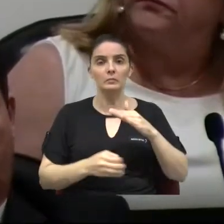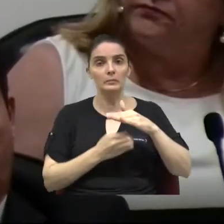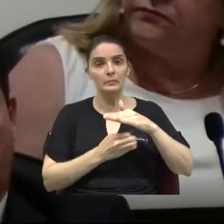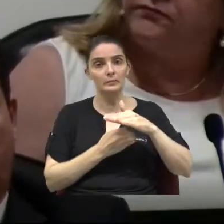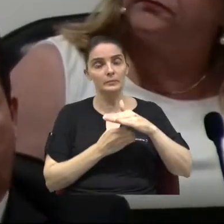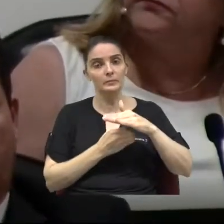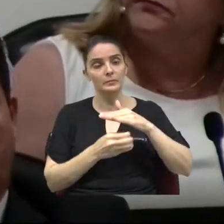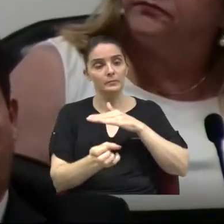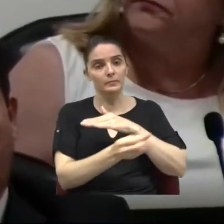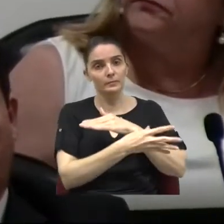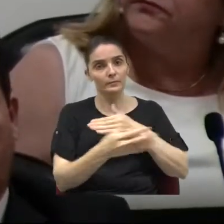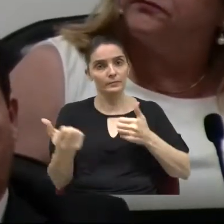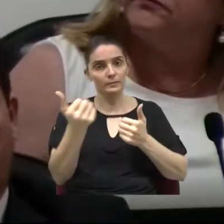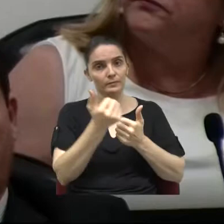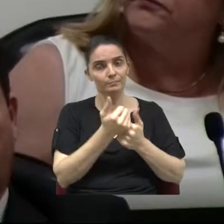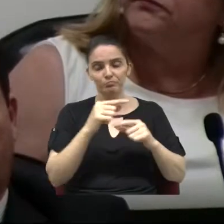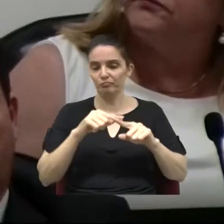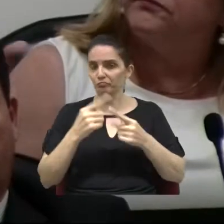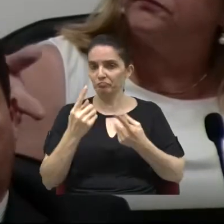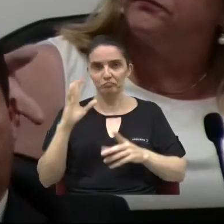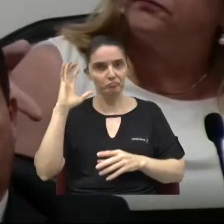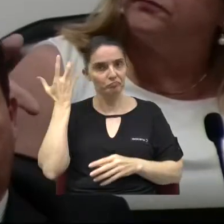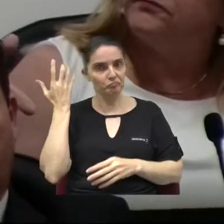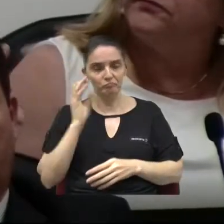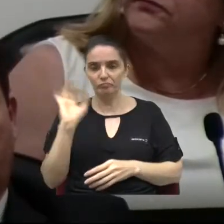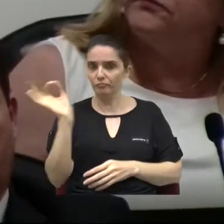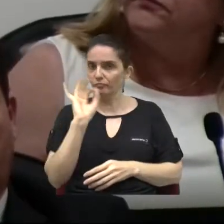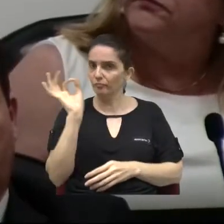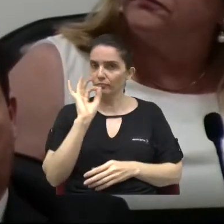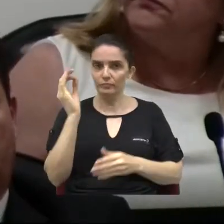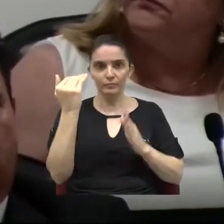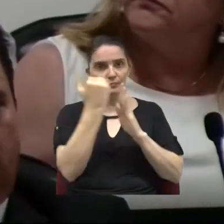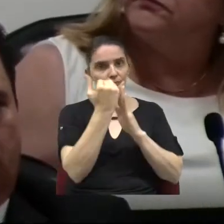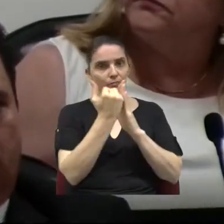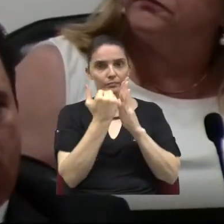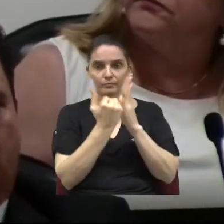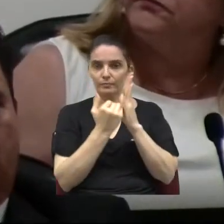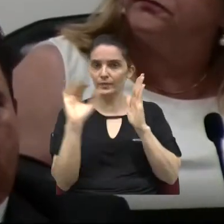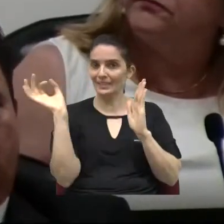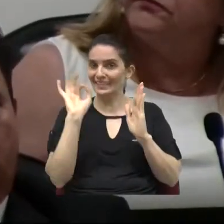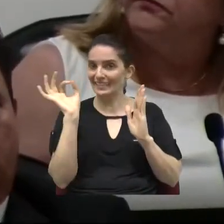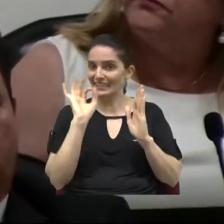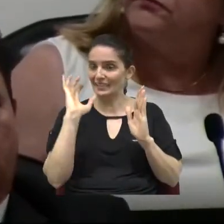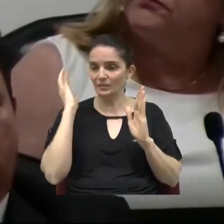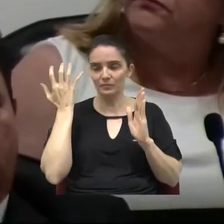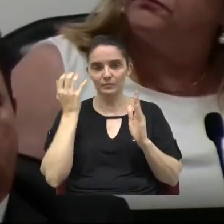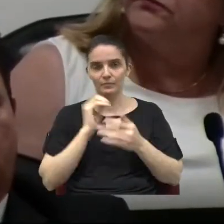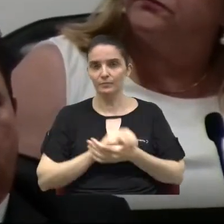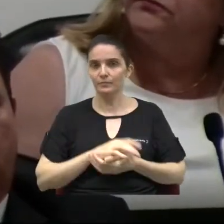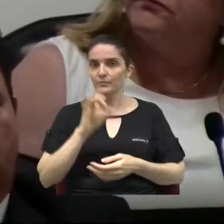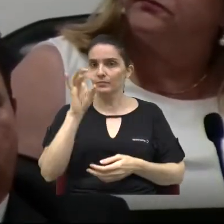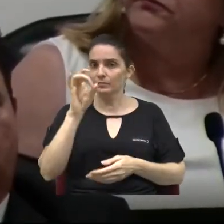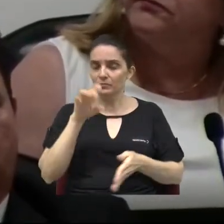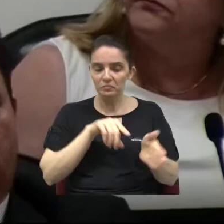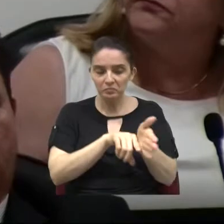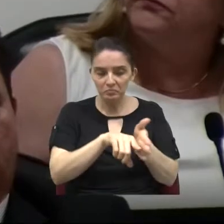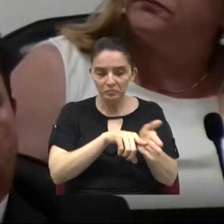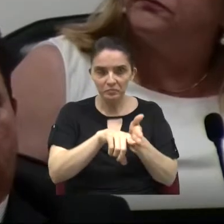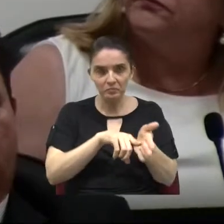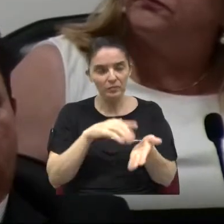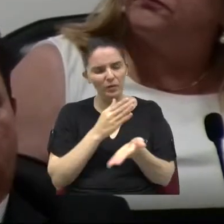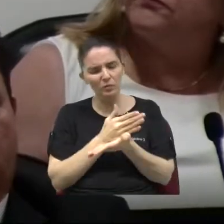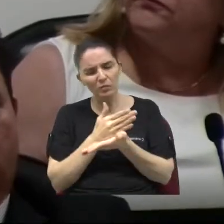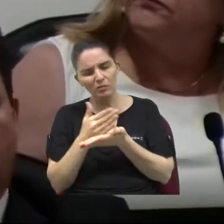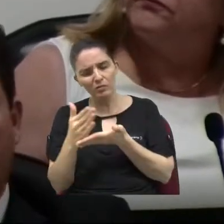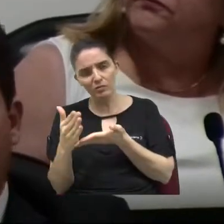empresa. Isso não se aconteceu, nenhum dos itens até agora. Se eu não me engano, aconteceu o estudo, iniciou o